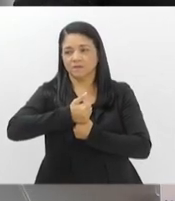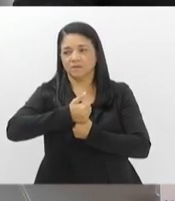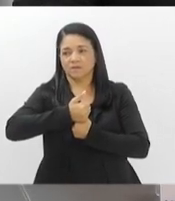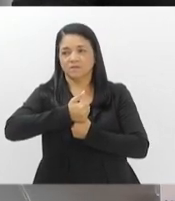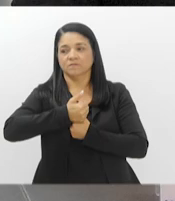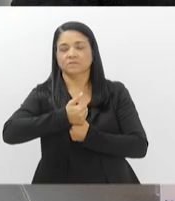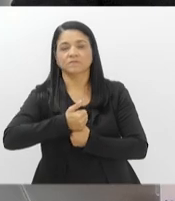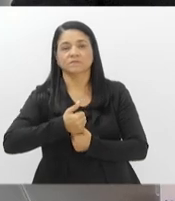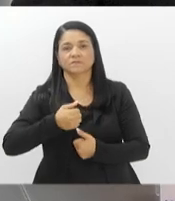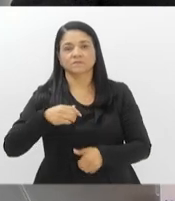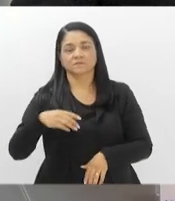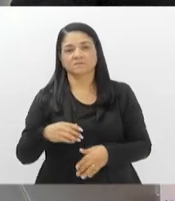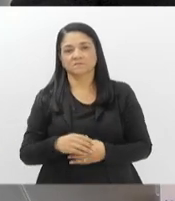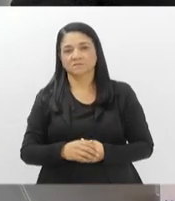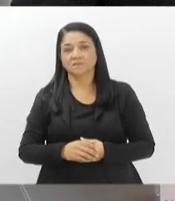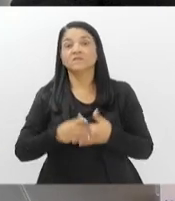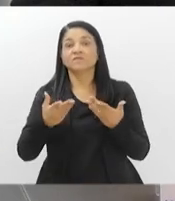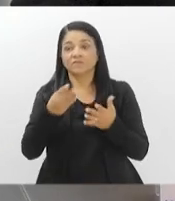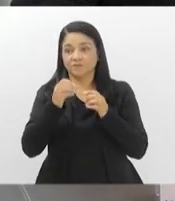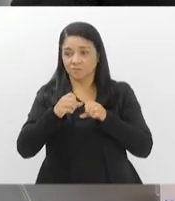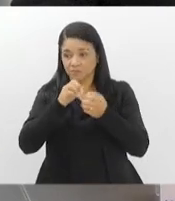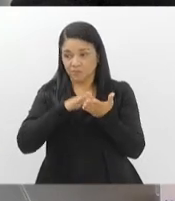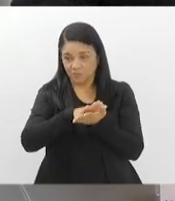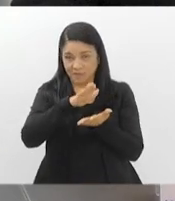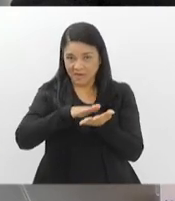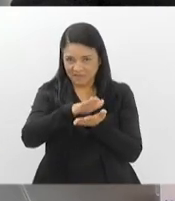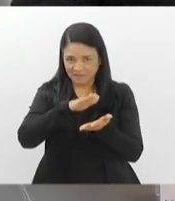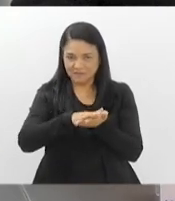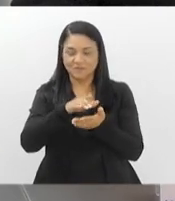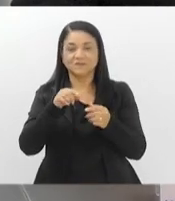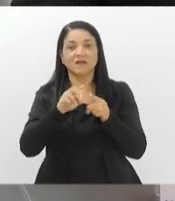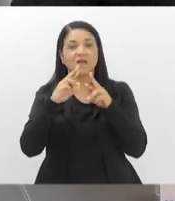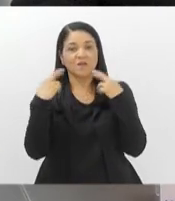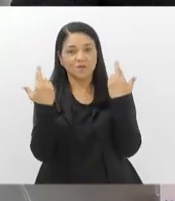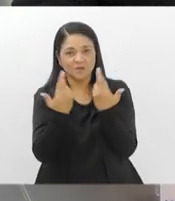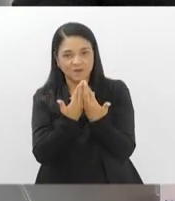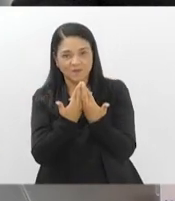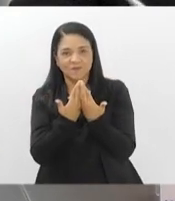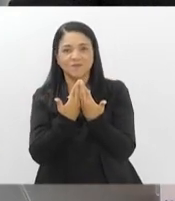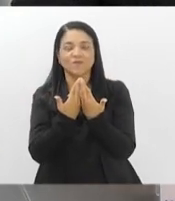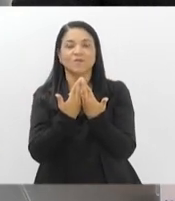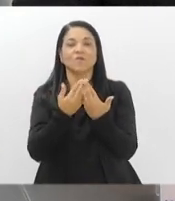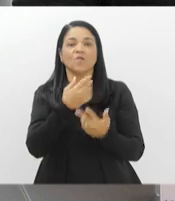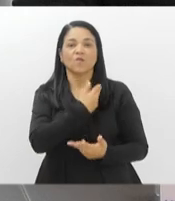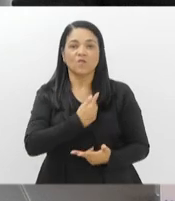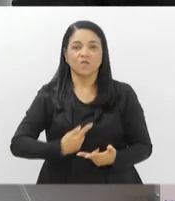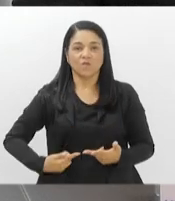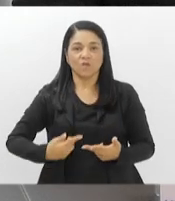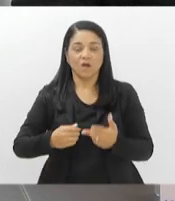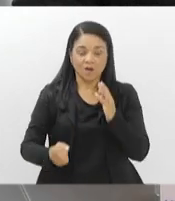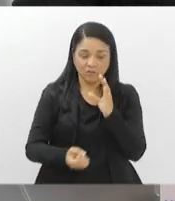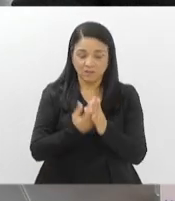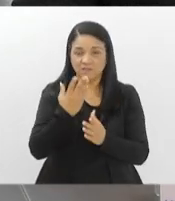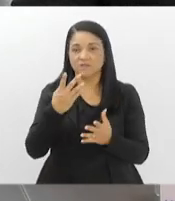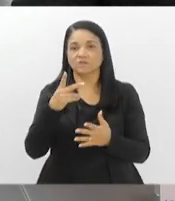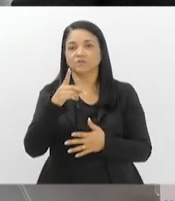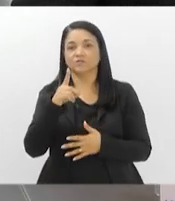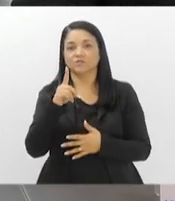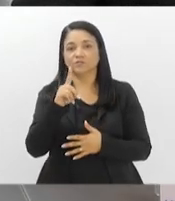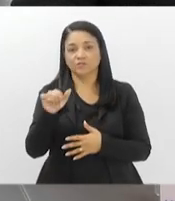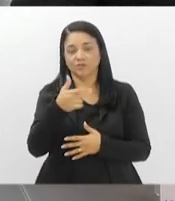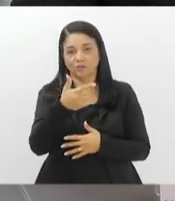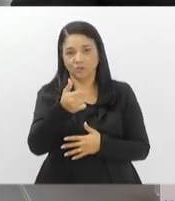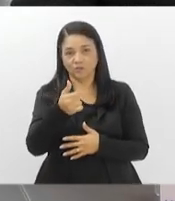eh foi publicado no Diário Oficial o edital de convocação para a reunião da instalação que ocorreu no dia 12 de junho de 24 nesta